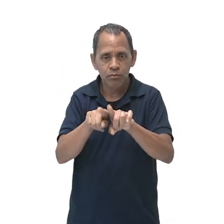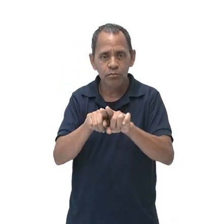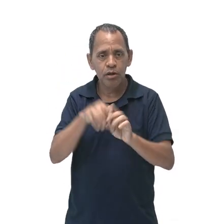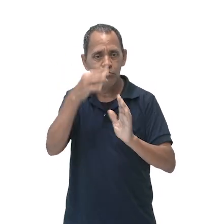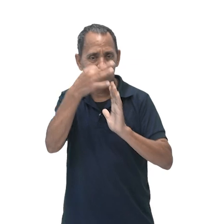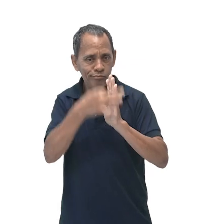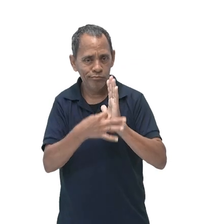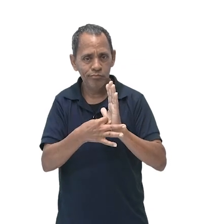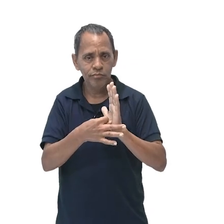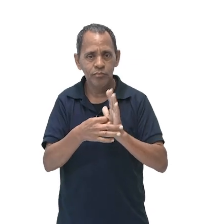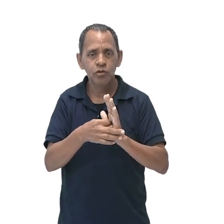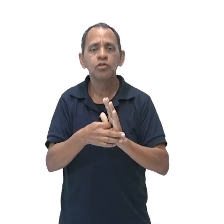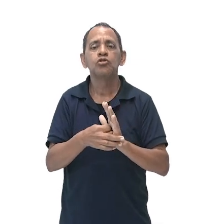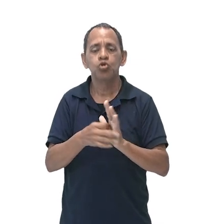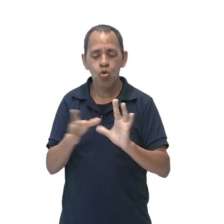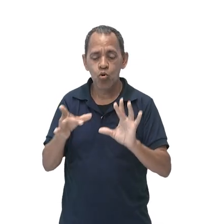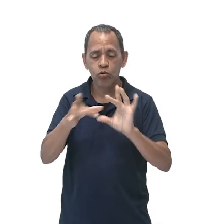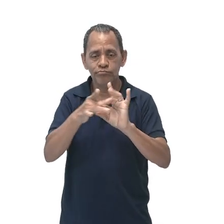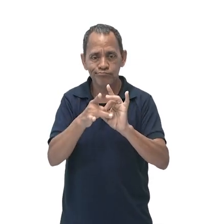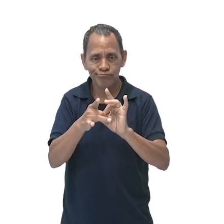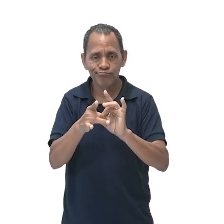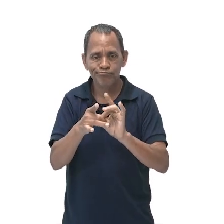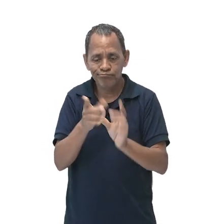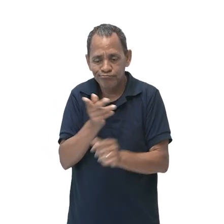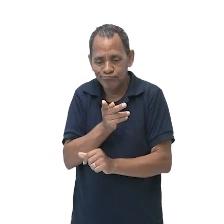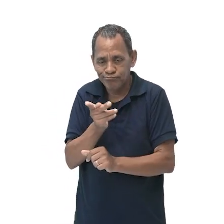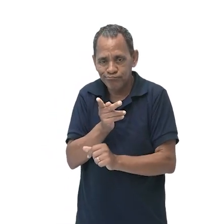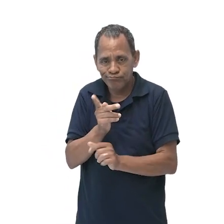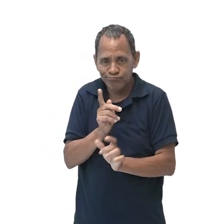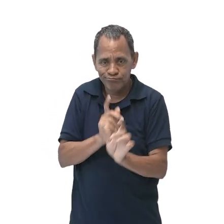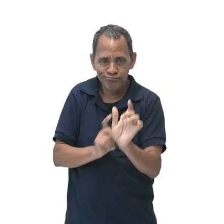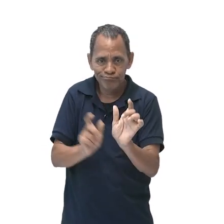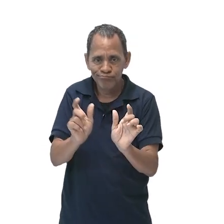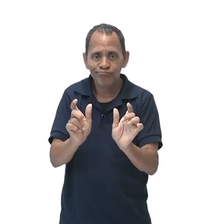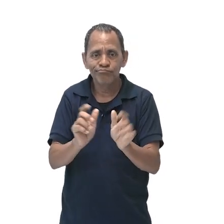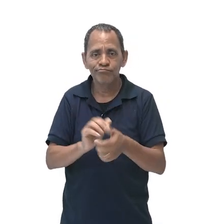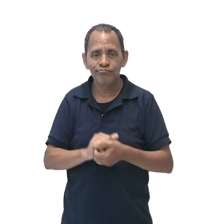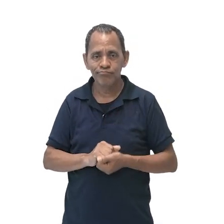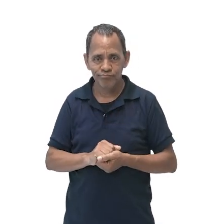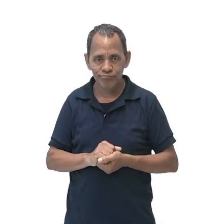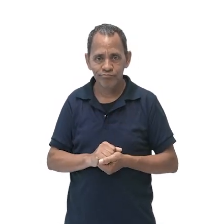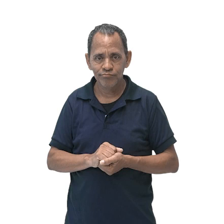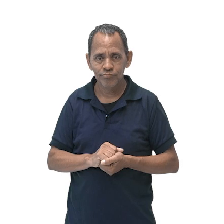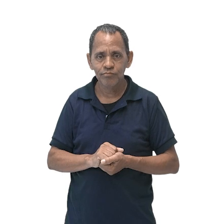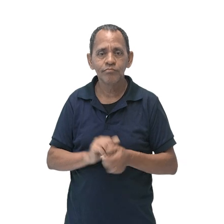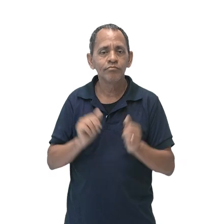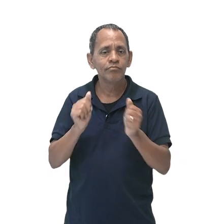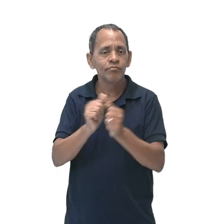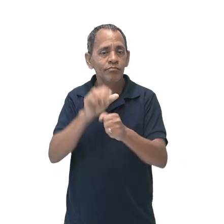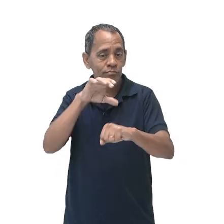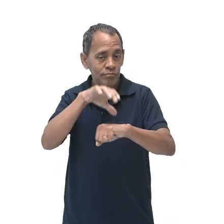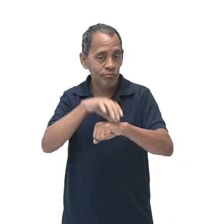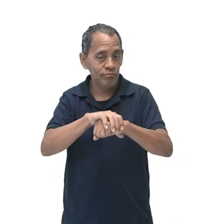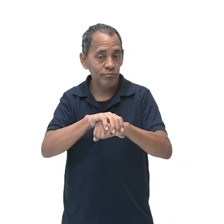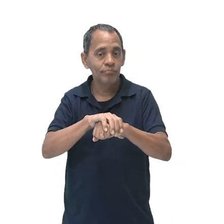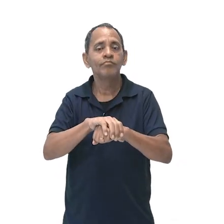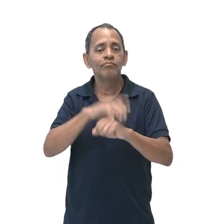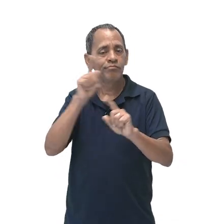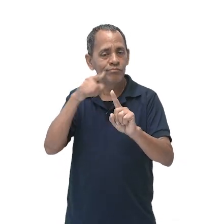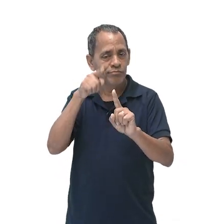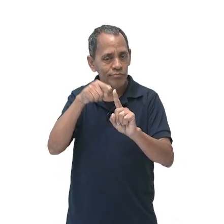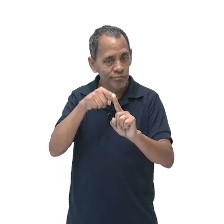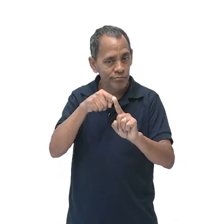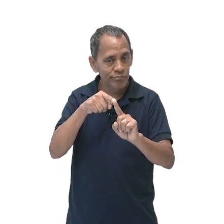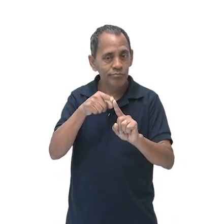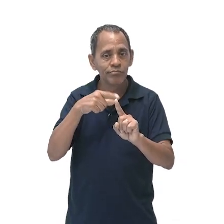ao conectar esses enunciados, ok? Então, vimos companhia, posse, finalidade, ok?